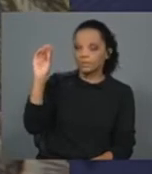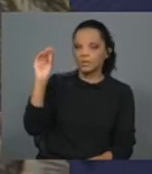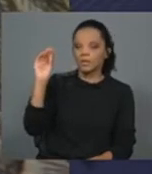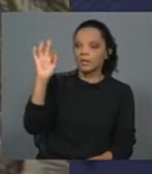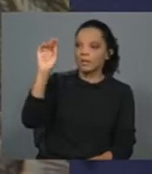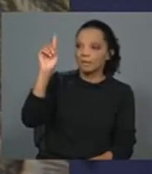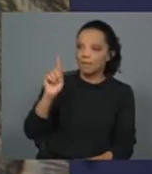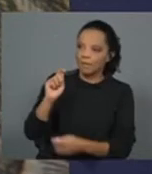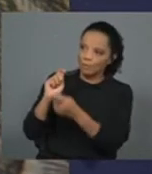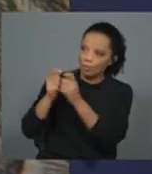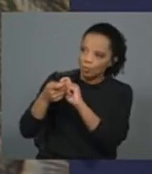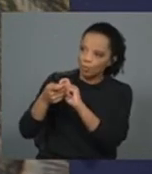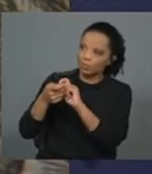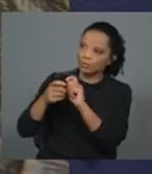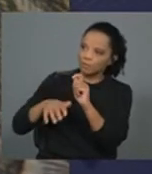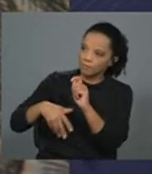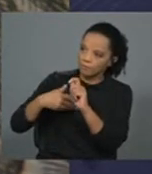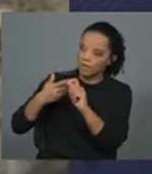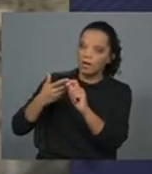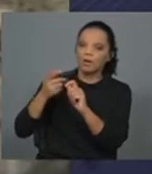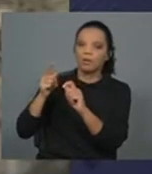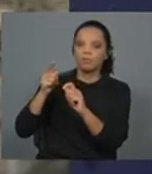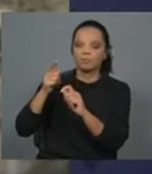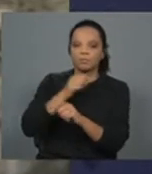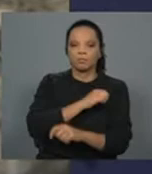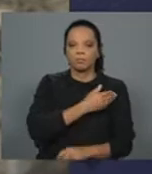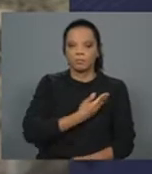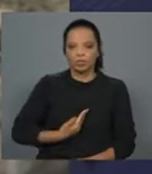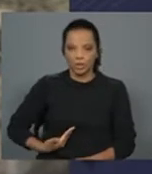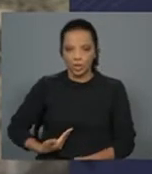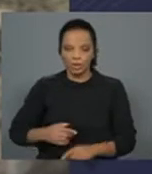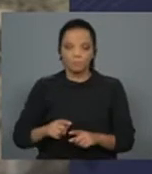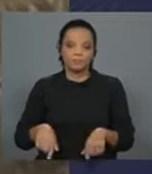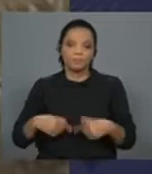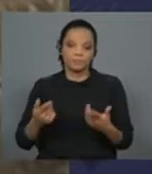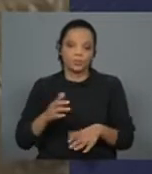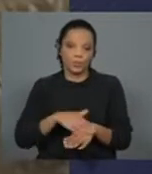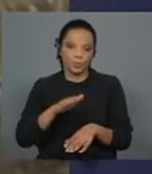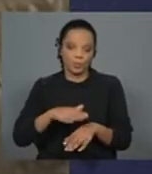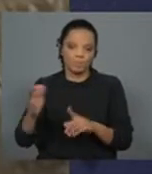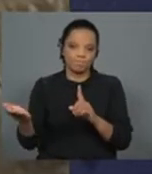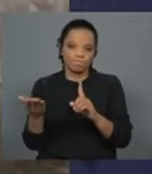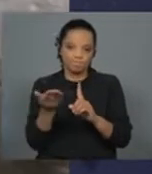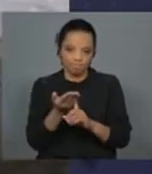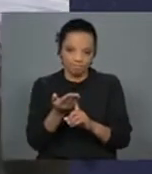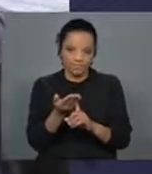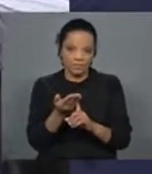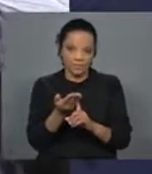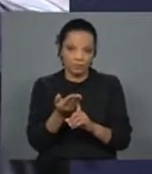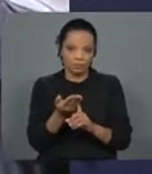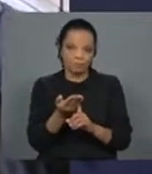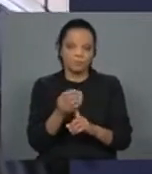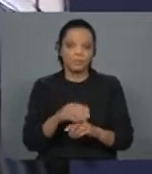se convertesse à religião protestante, e na sequência disso ele é condenado pela Inquisição. Claro que ele estava